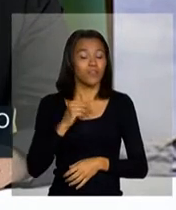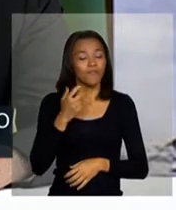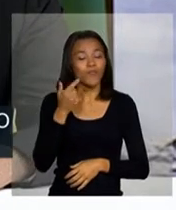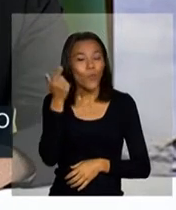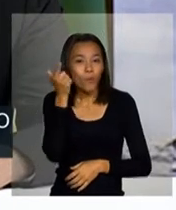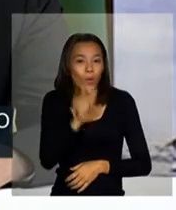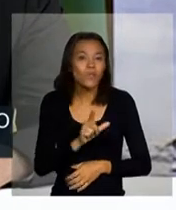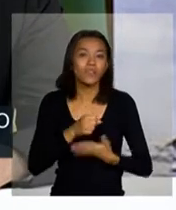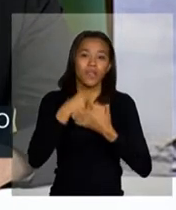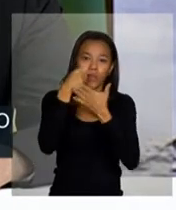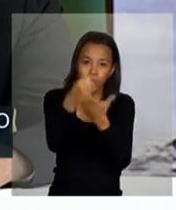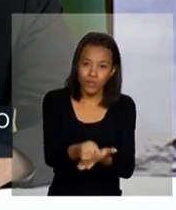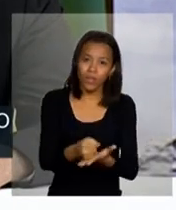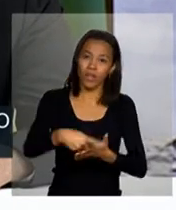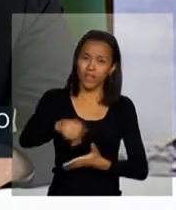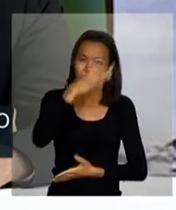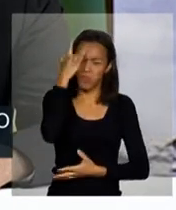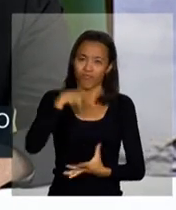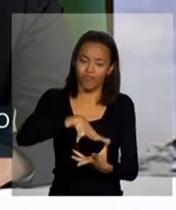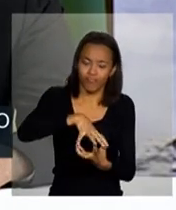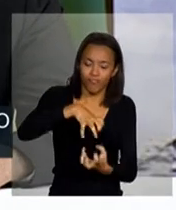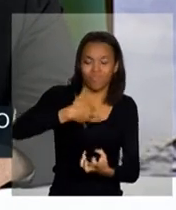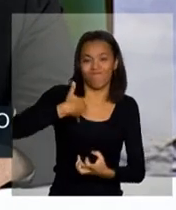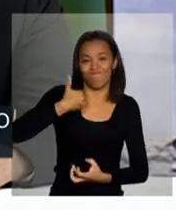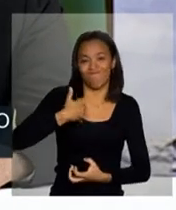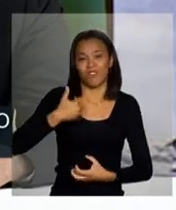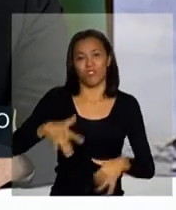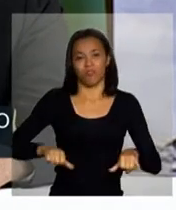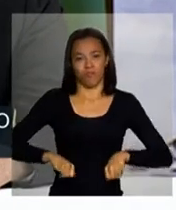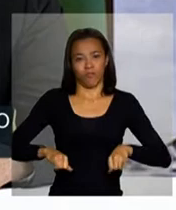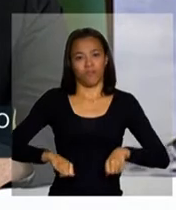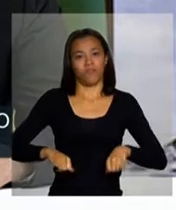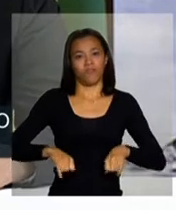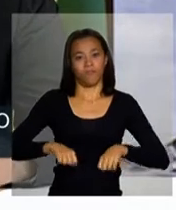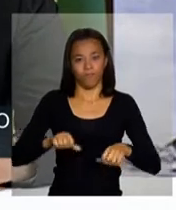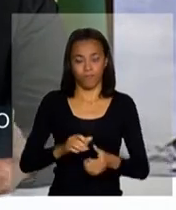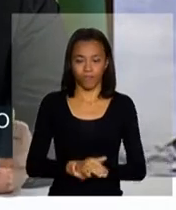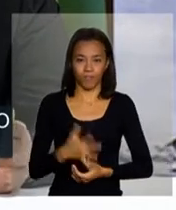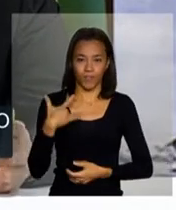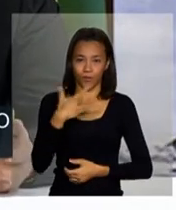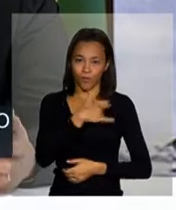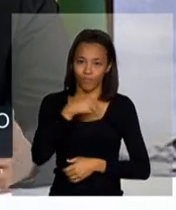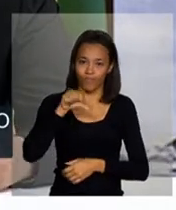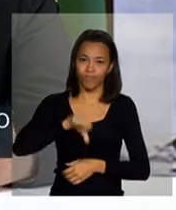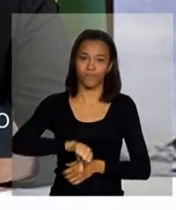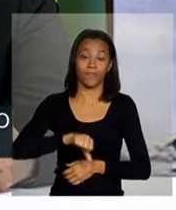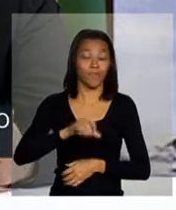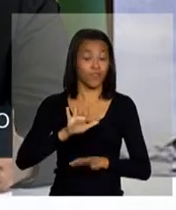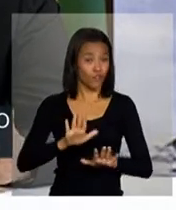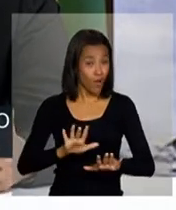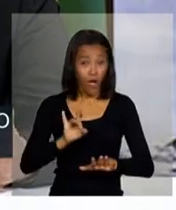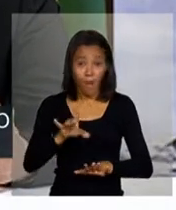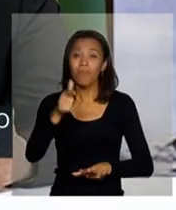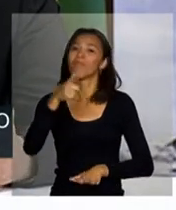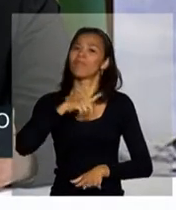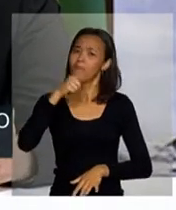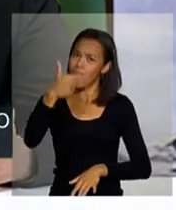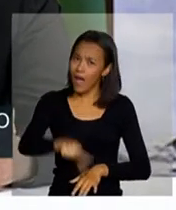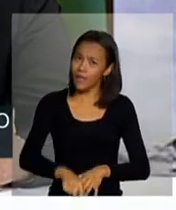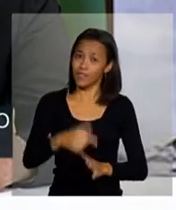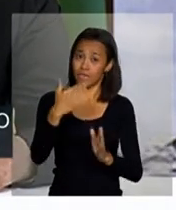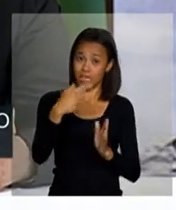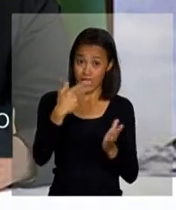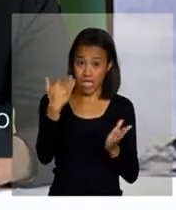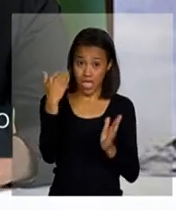esses brasileiros que estão envelhecendo em condições precárias. Mas não é só isso. Nós todos sabemos que um plano